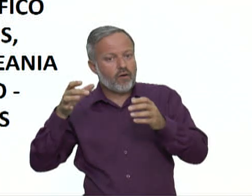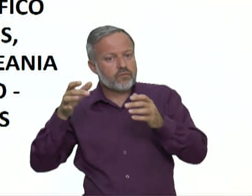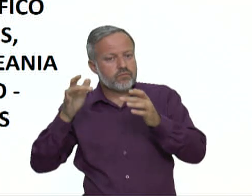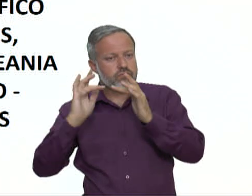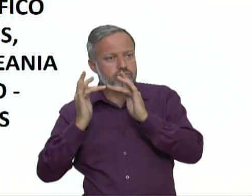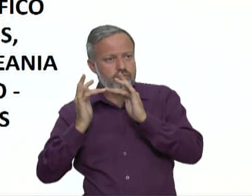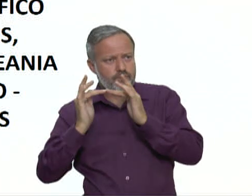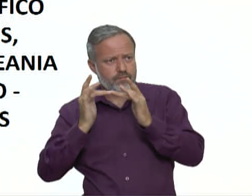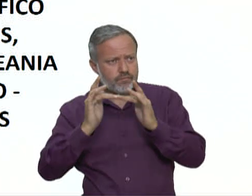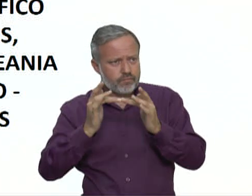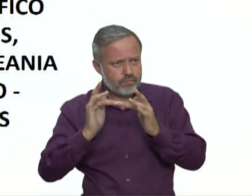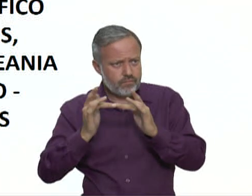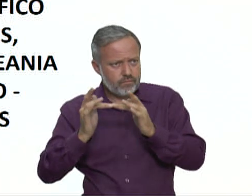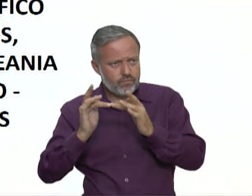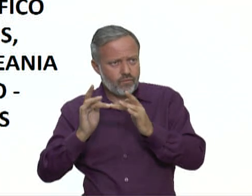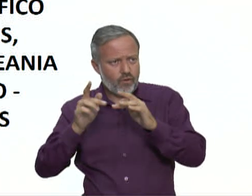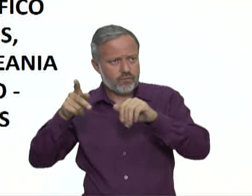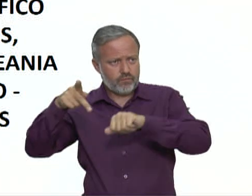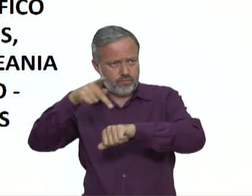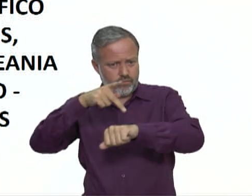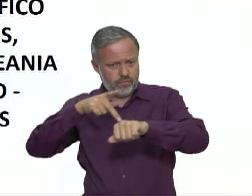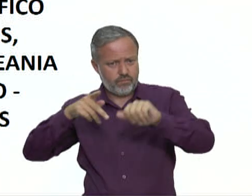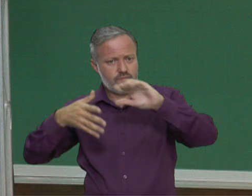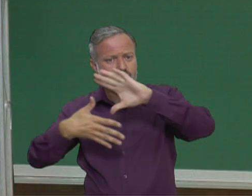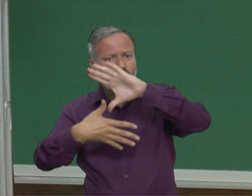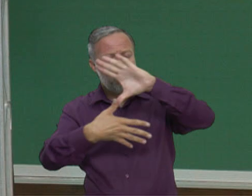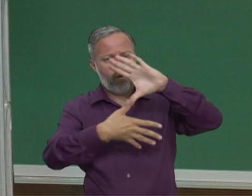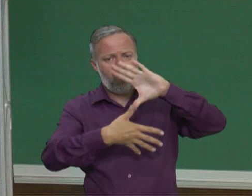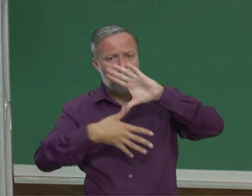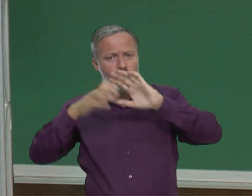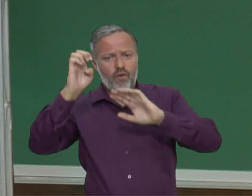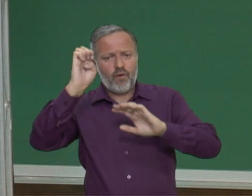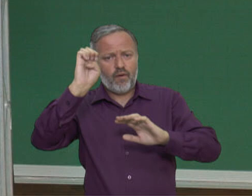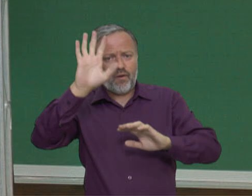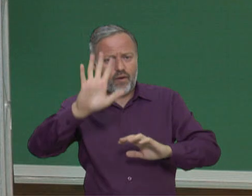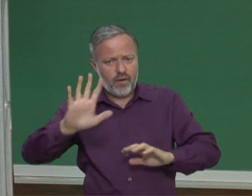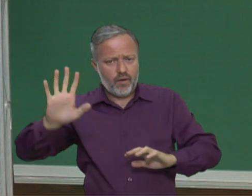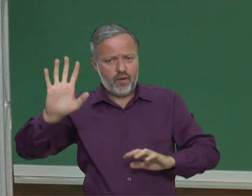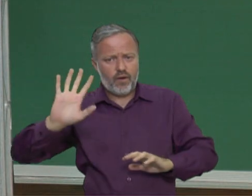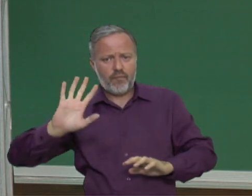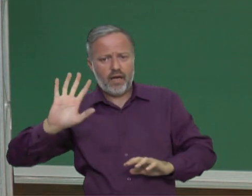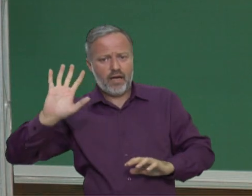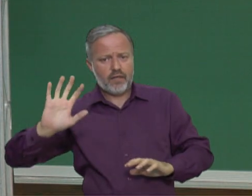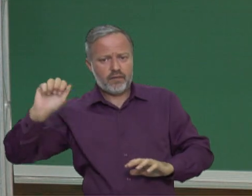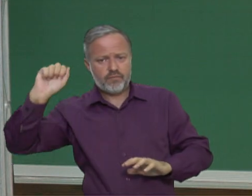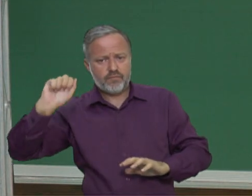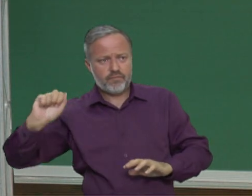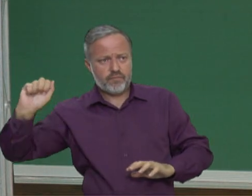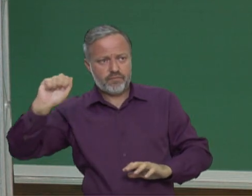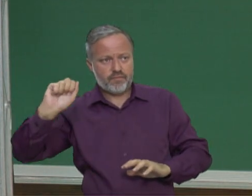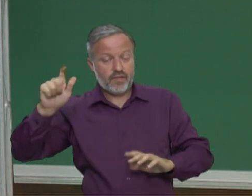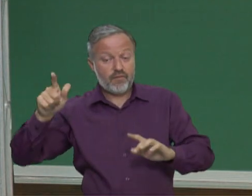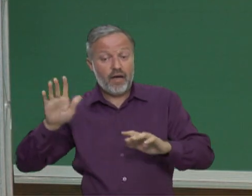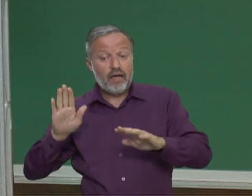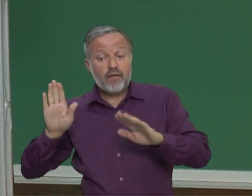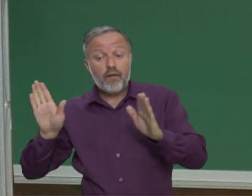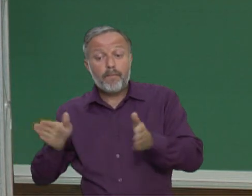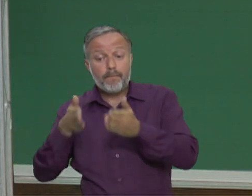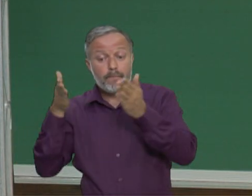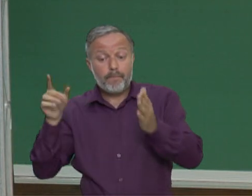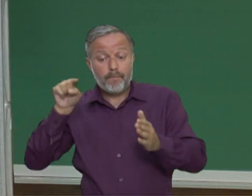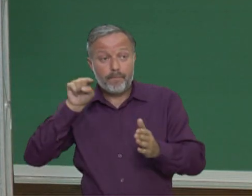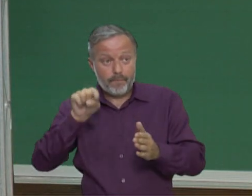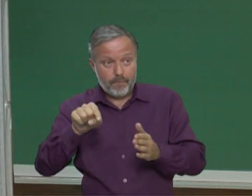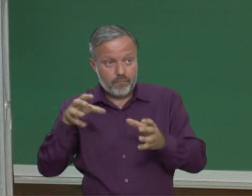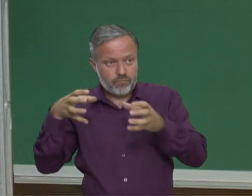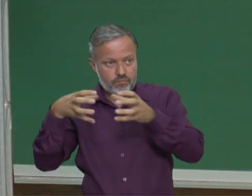asiáticos, americanos e Oceania. Livre comércio de investimentos. Aqui é um grupo muito importante, porque ele vai incentivar esses países que fazem